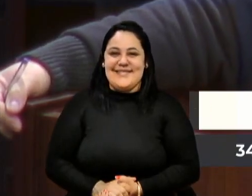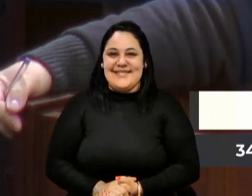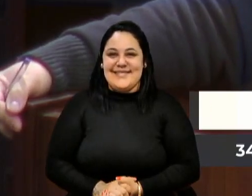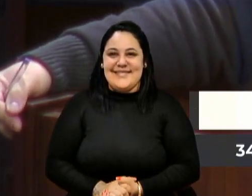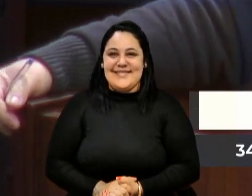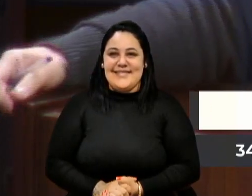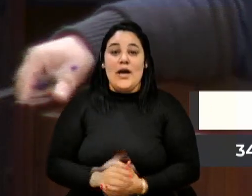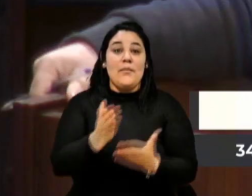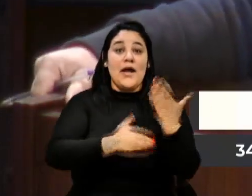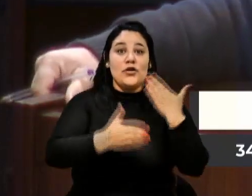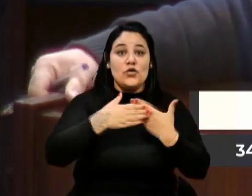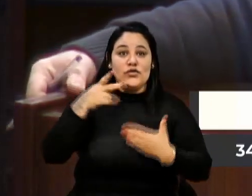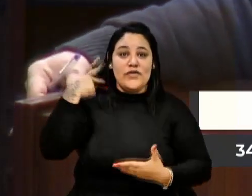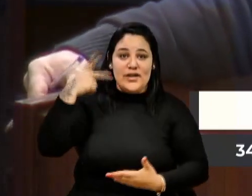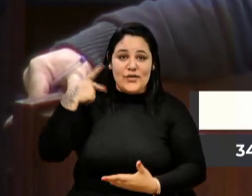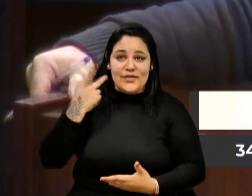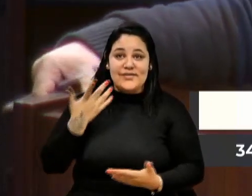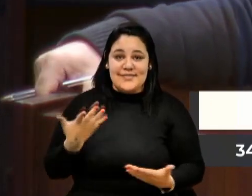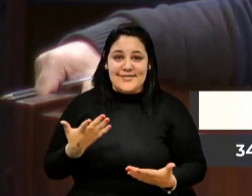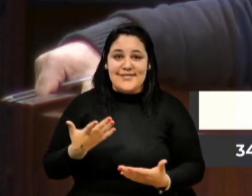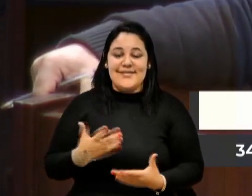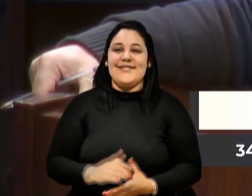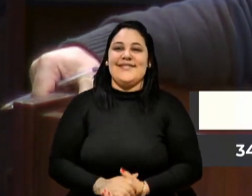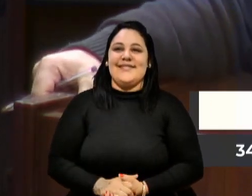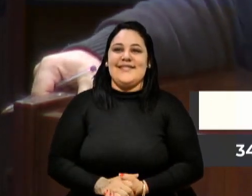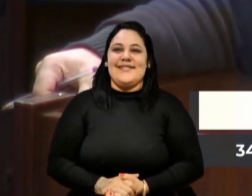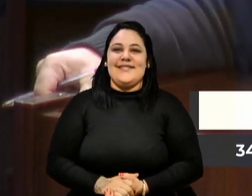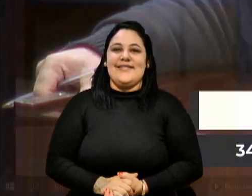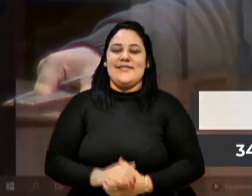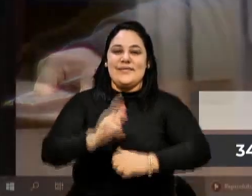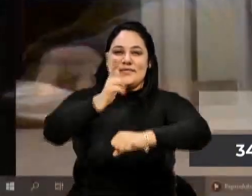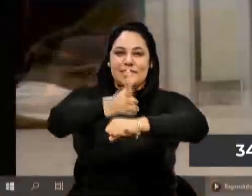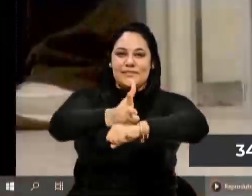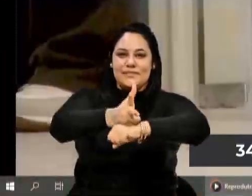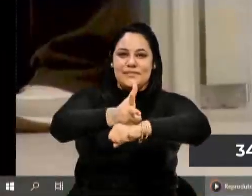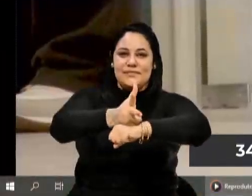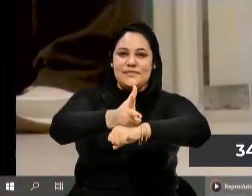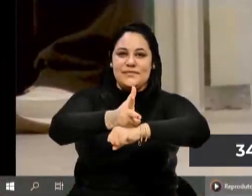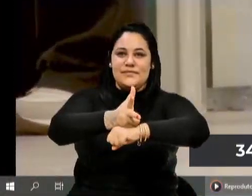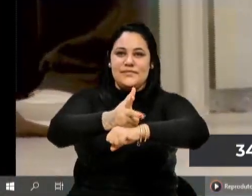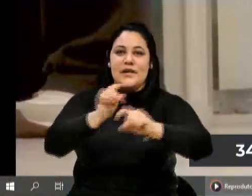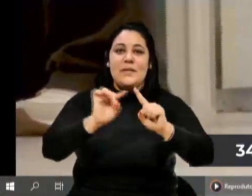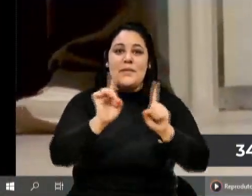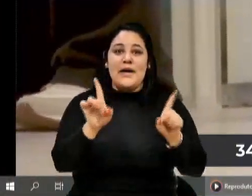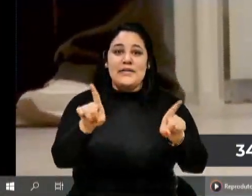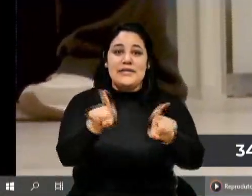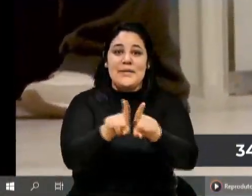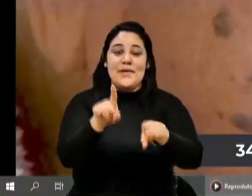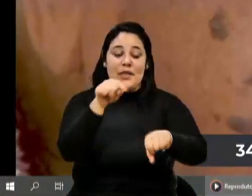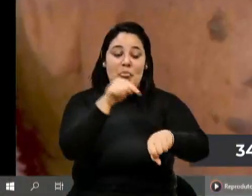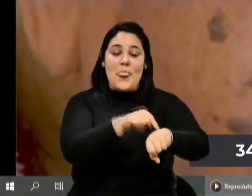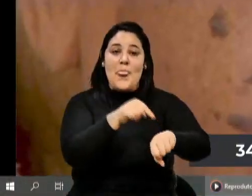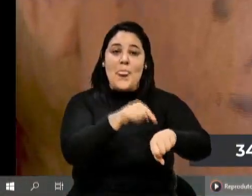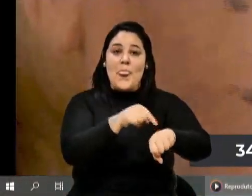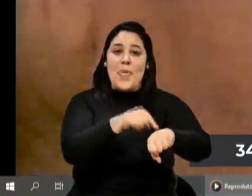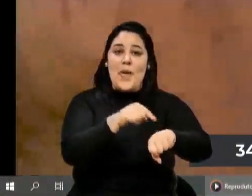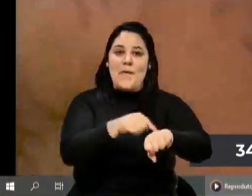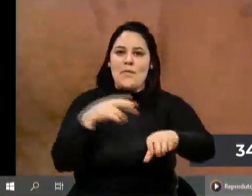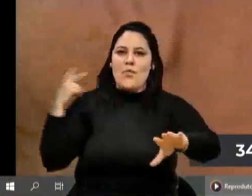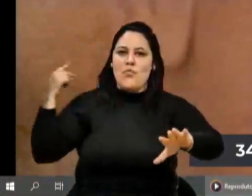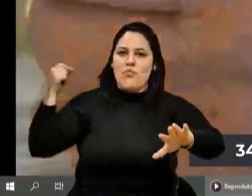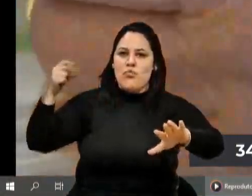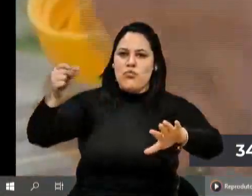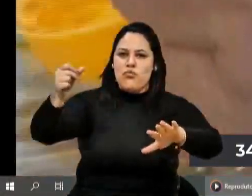Para todos, Dani. Por favor, rodar o vídeo. Pelo tempo verbal, mas também pelo tempo da existência. No olhar,